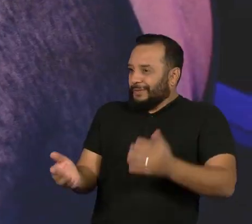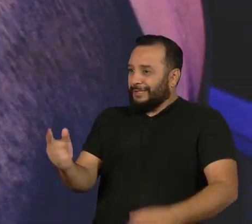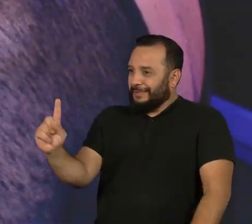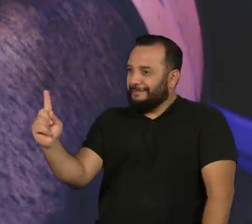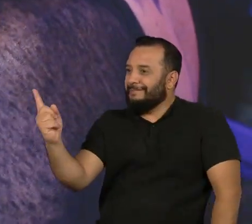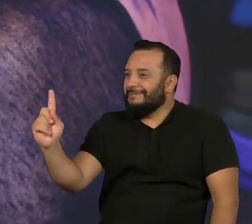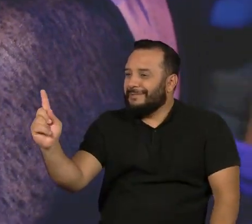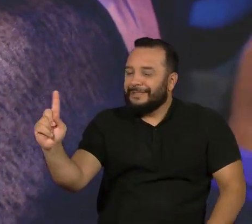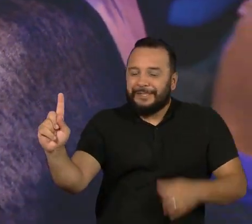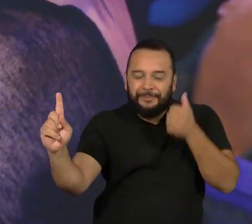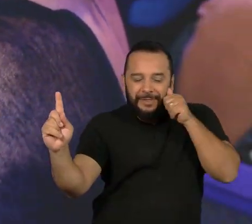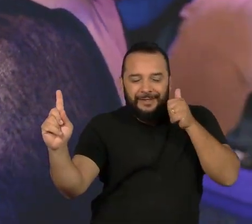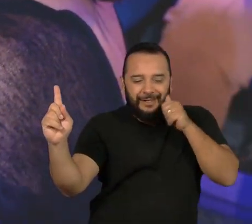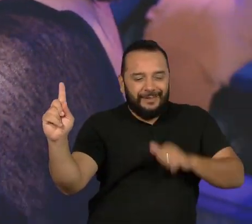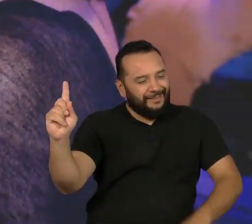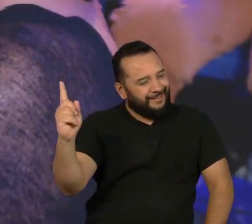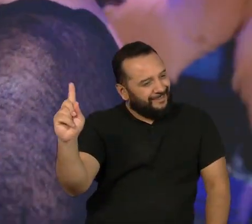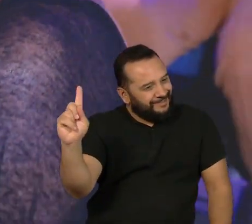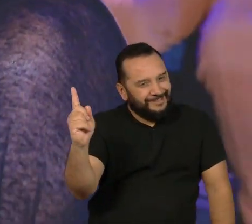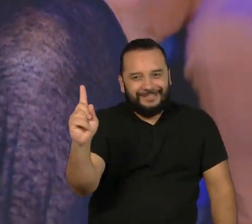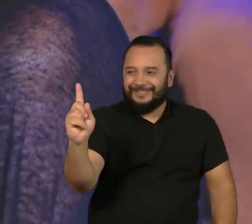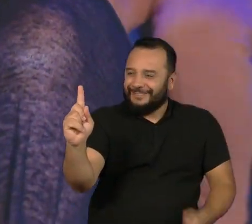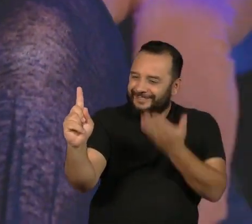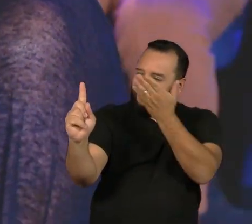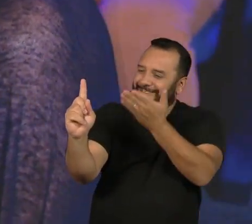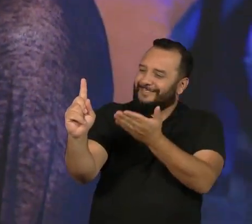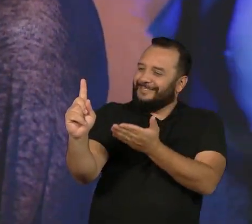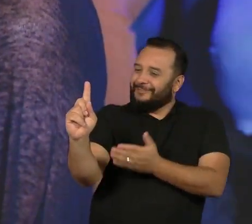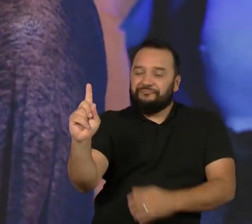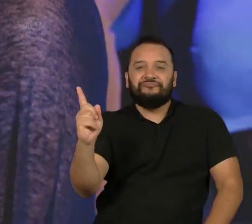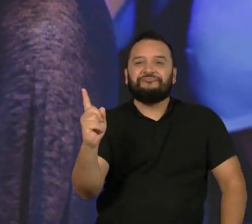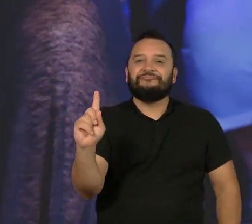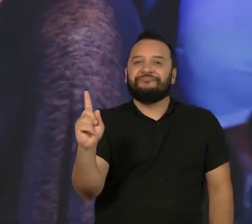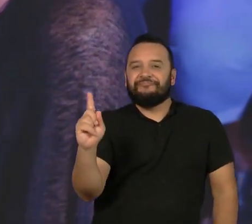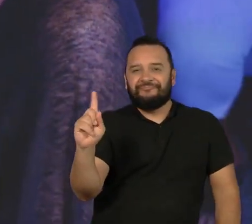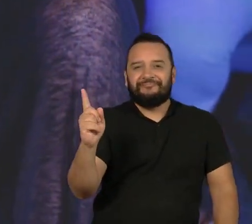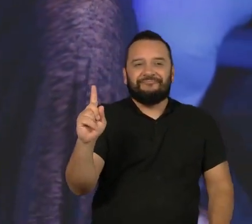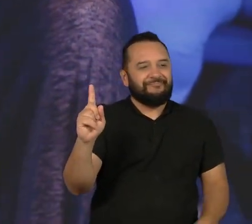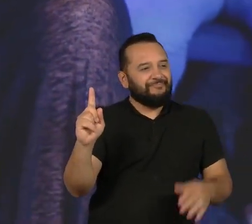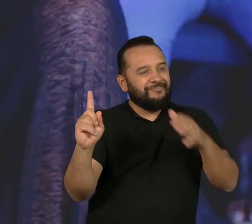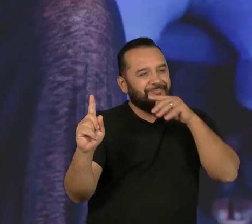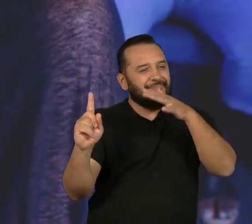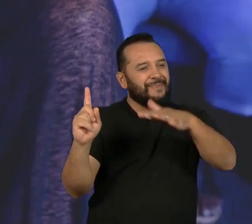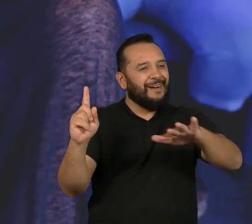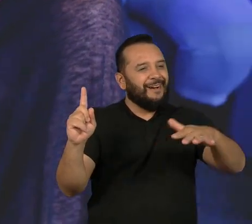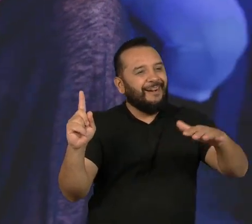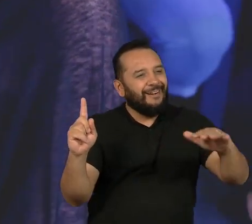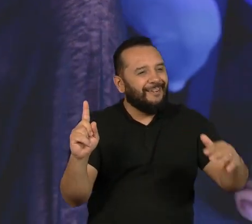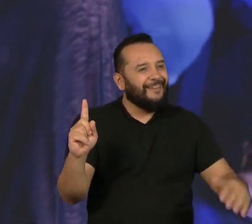Ela, menina que vem e que passa, num doce balanço, caminho do mar.